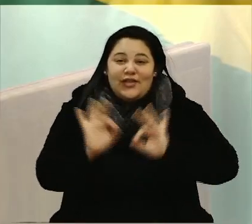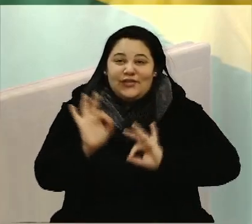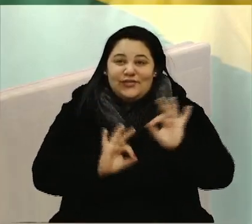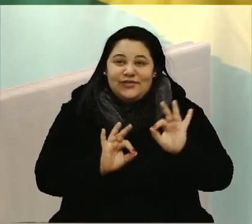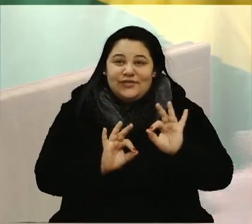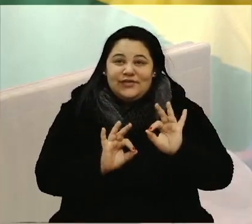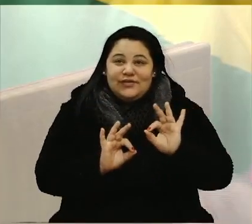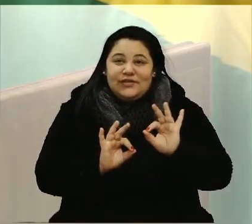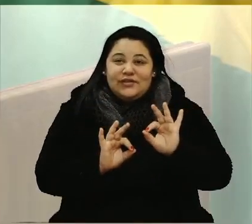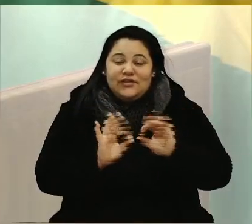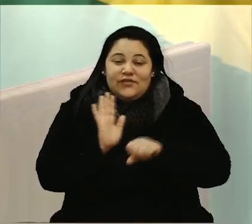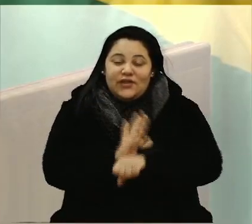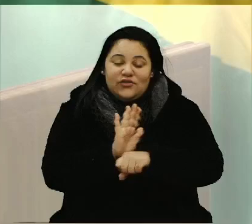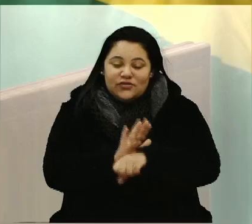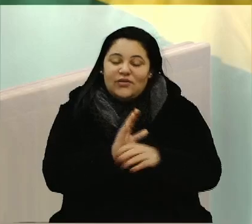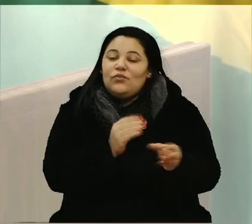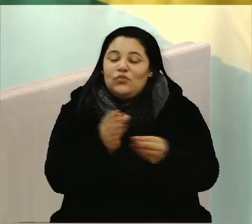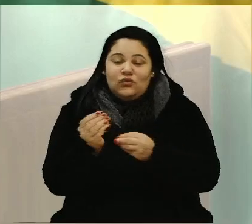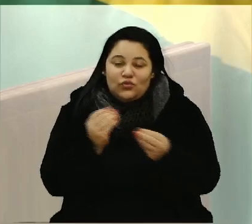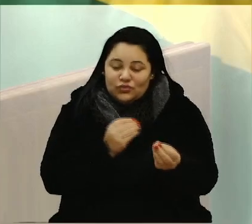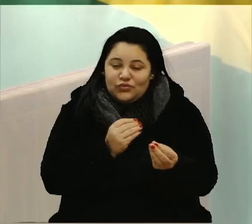vai beneficiar, inclusive com